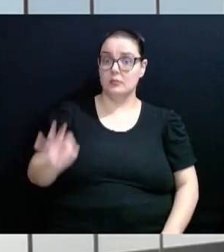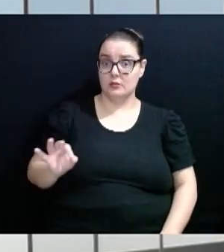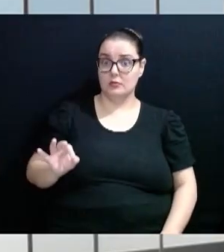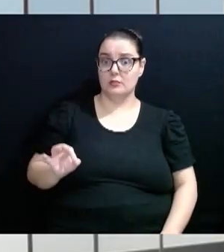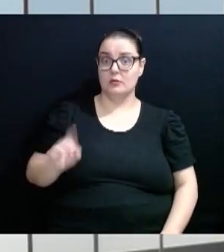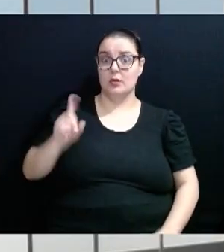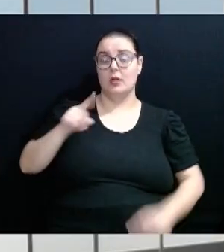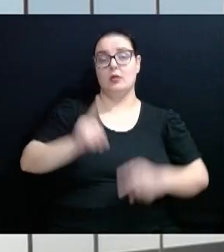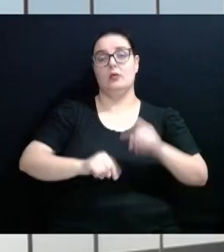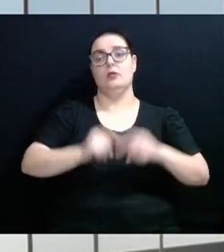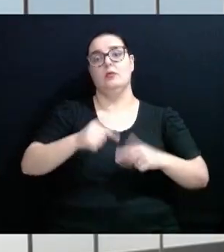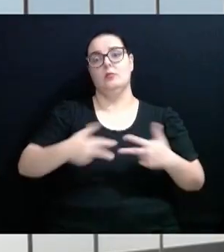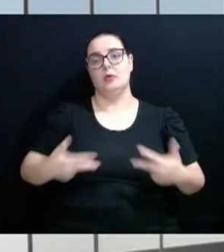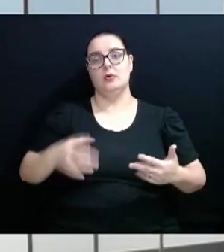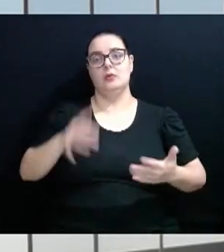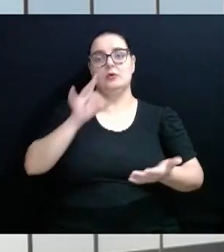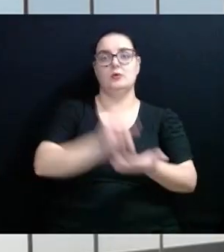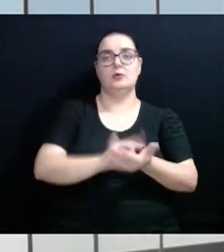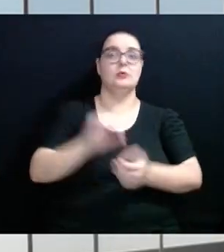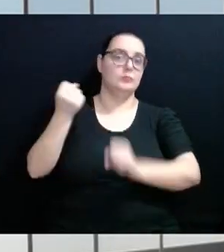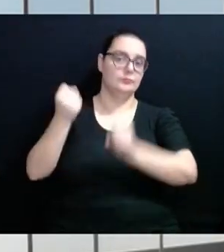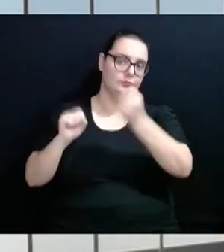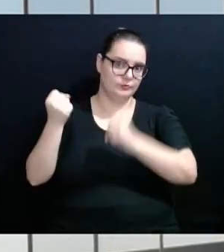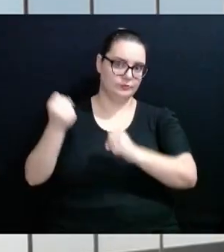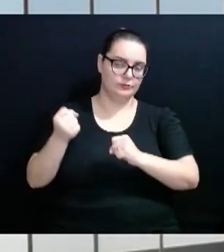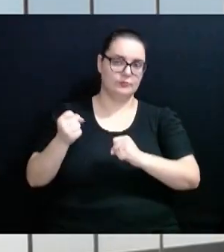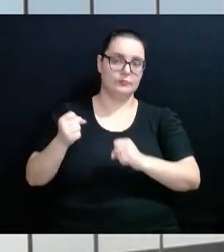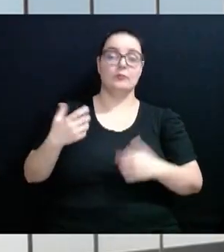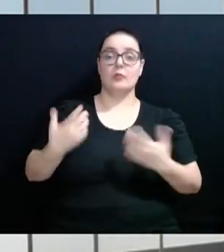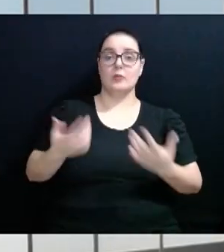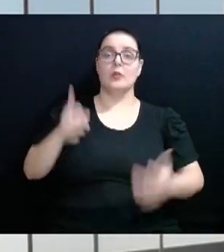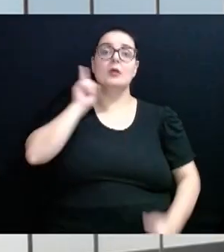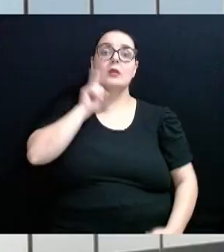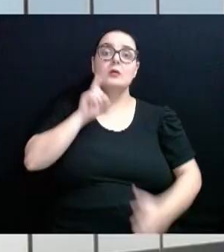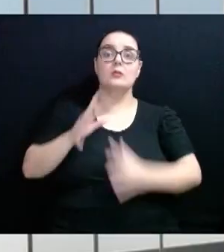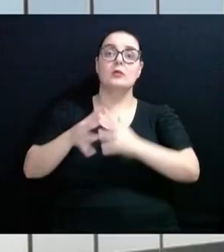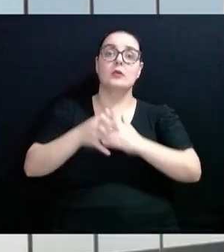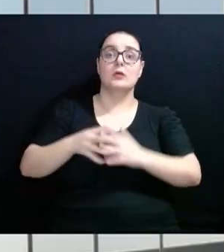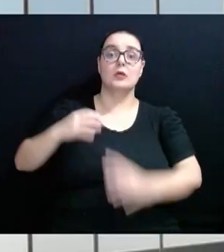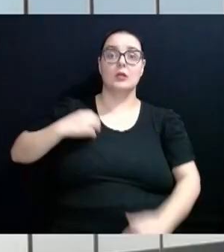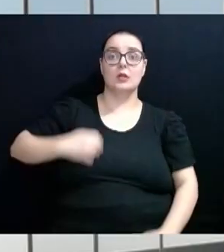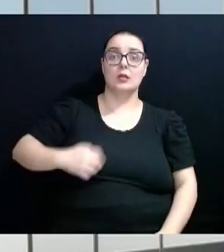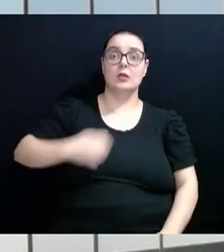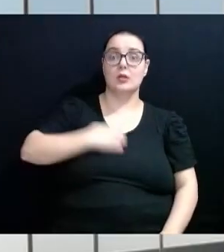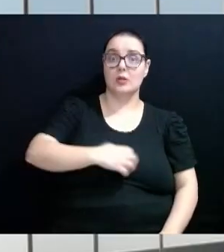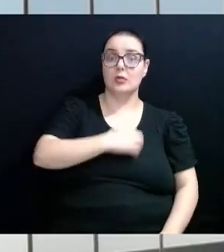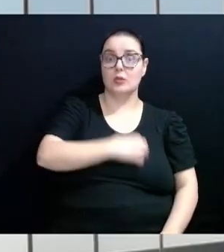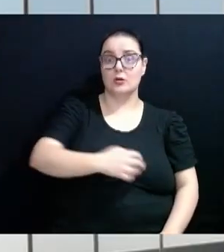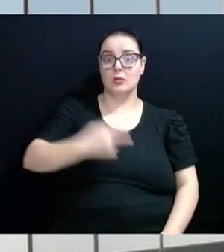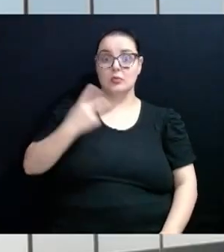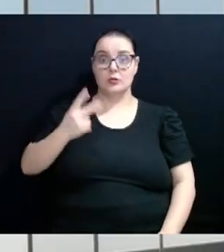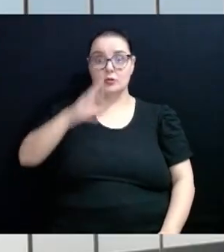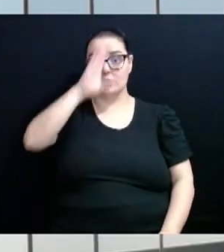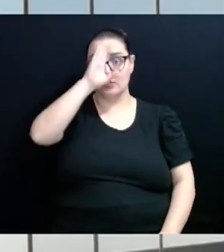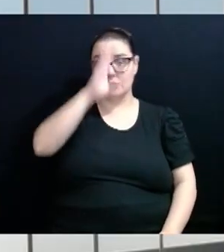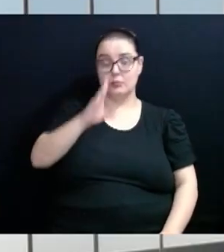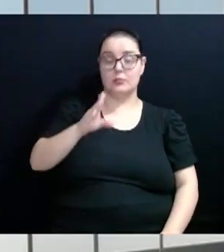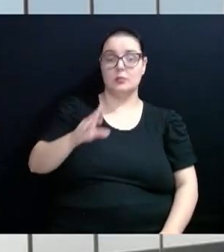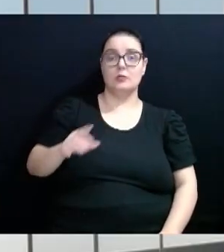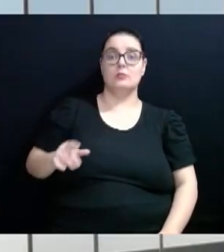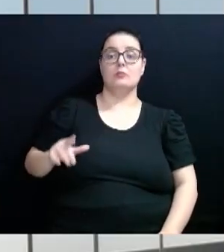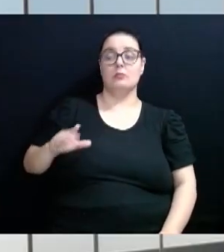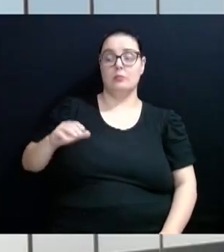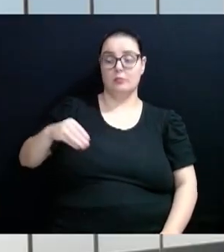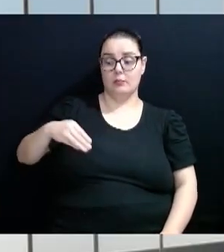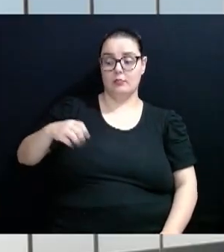de origem industrial. Então os Estados Unidos e a Argentina são os dois principais mercados para